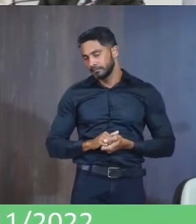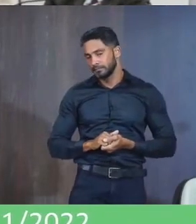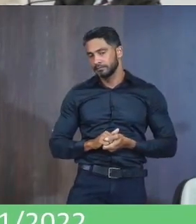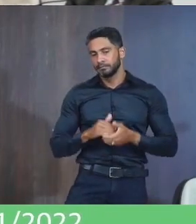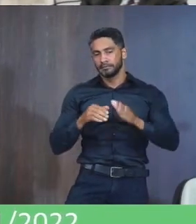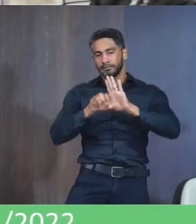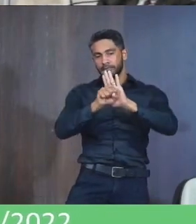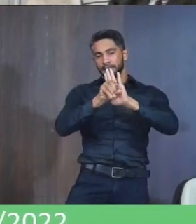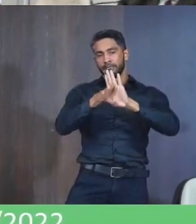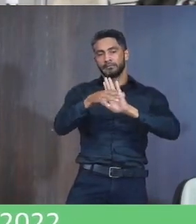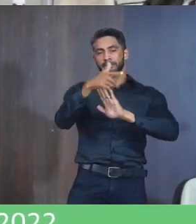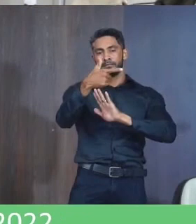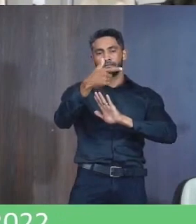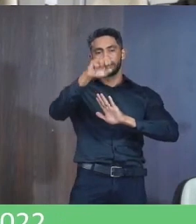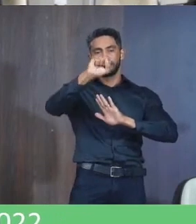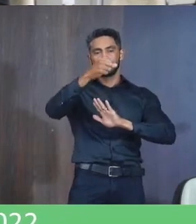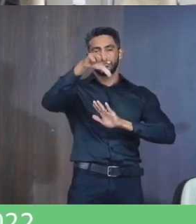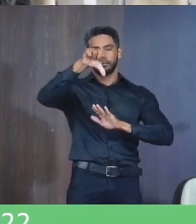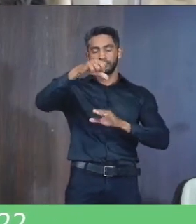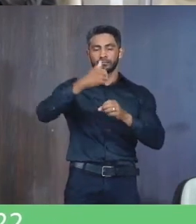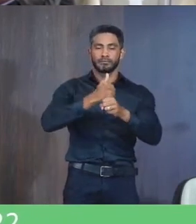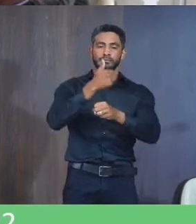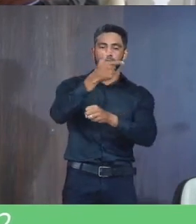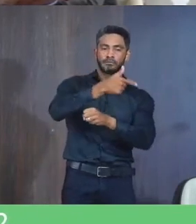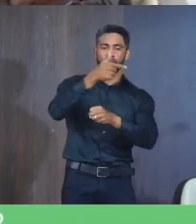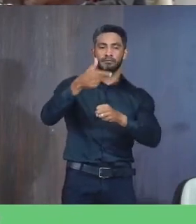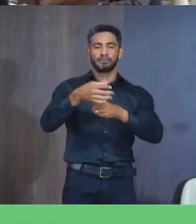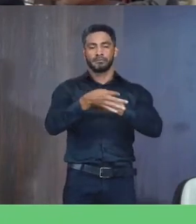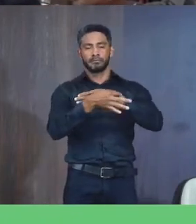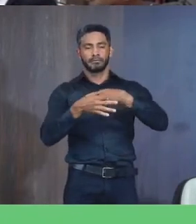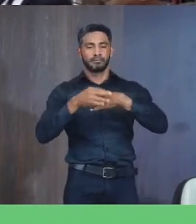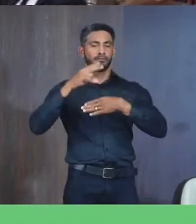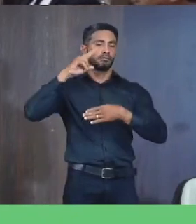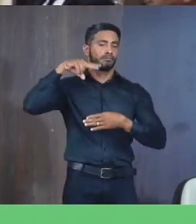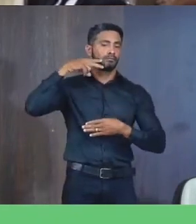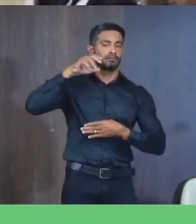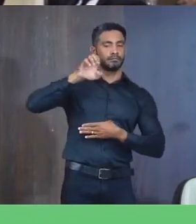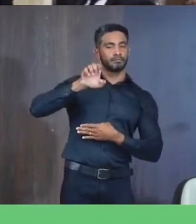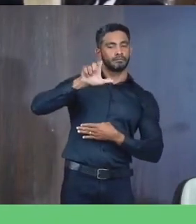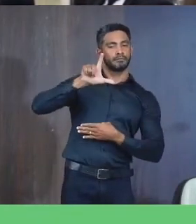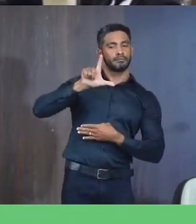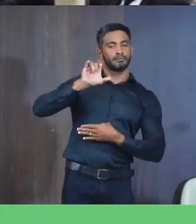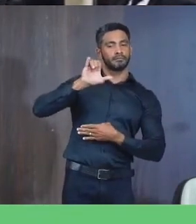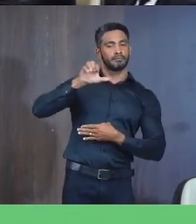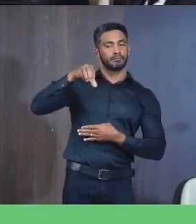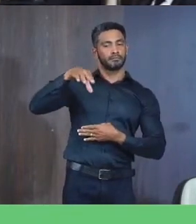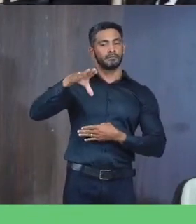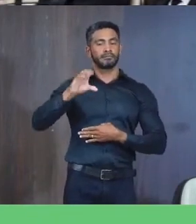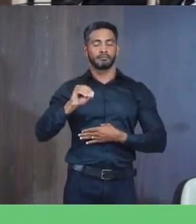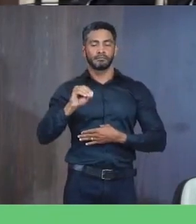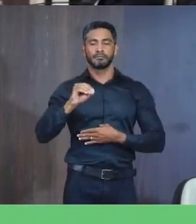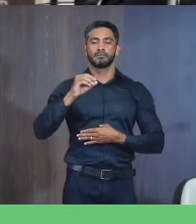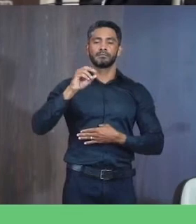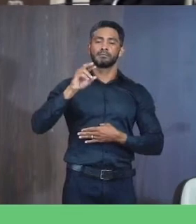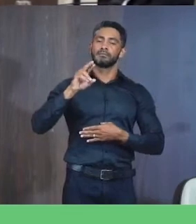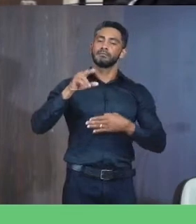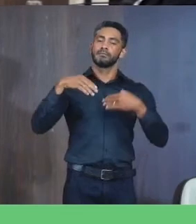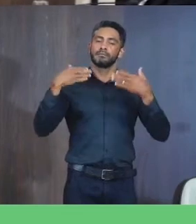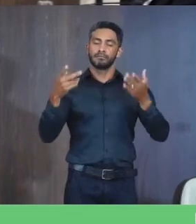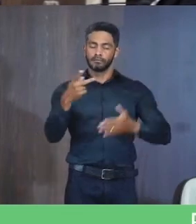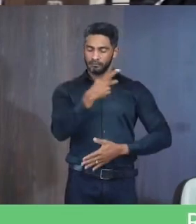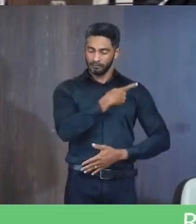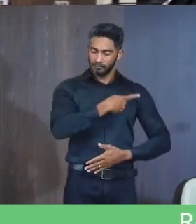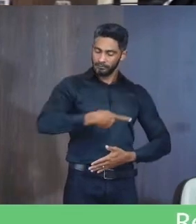Requerimento 289 2022 Autoria O vereador Elis Márcio Borges Ferreira Roma Excelentíssimo Senhor